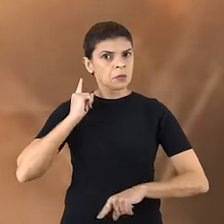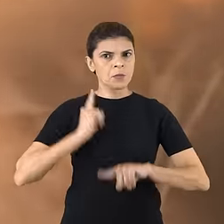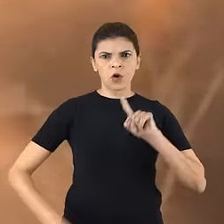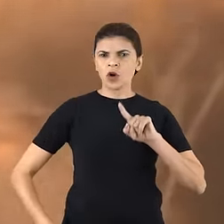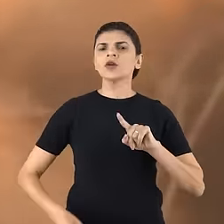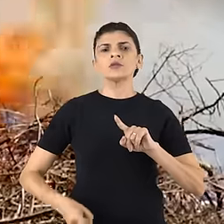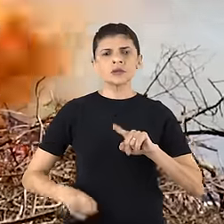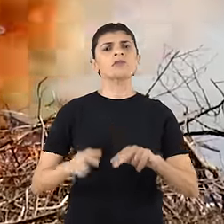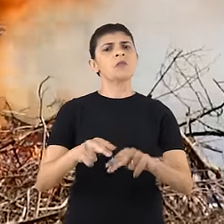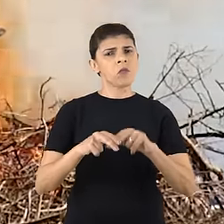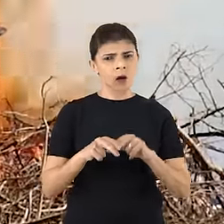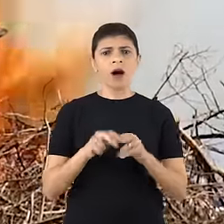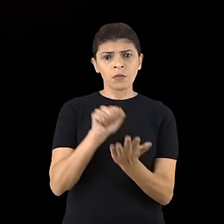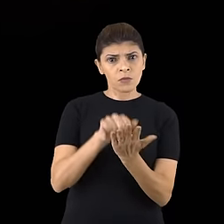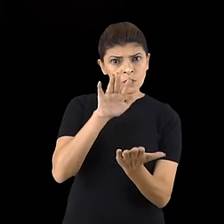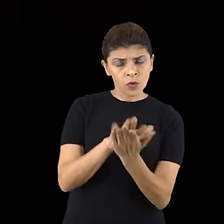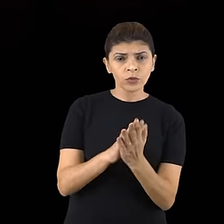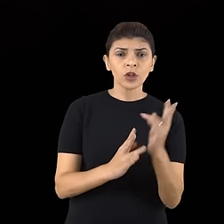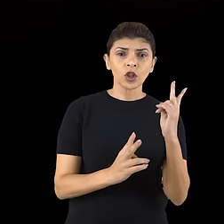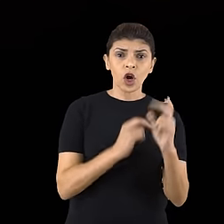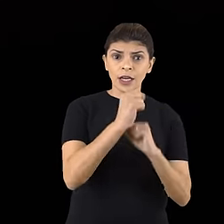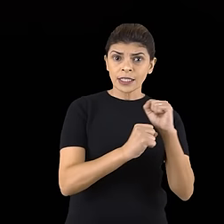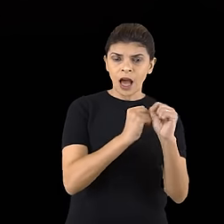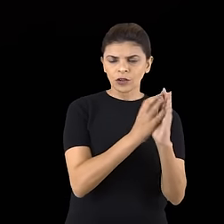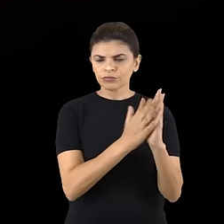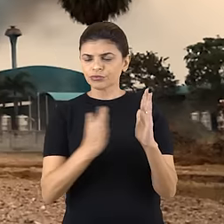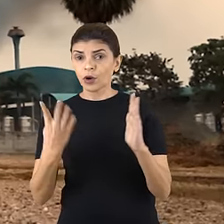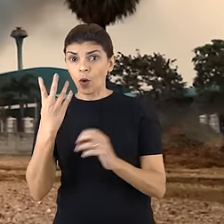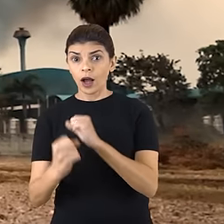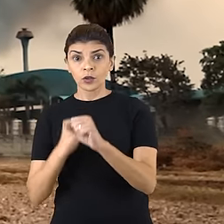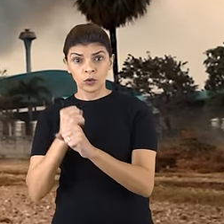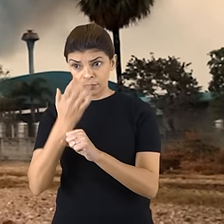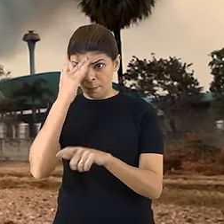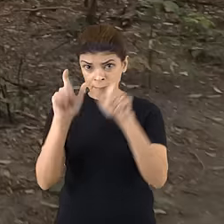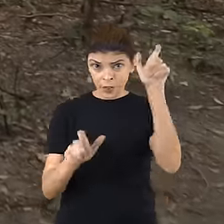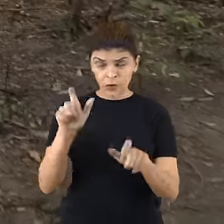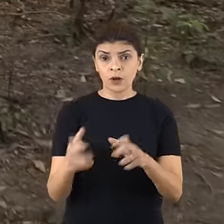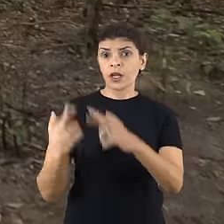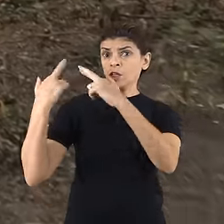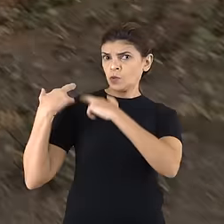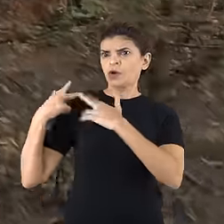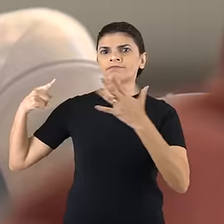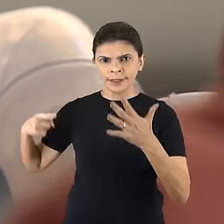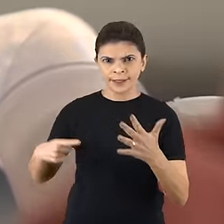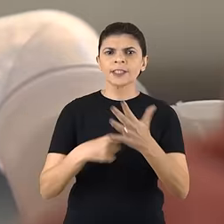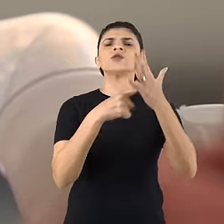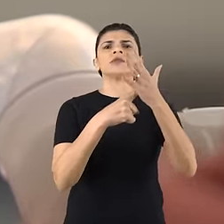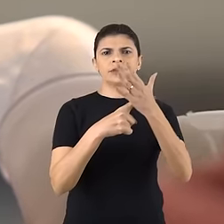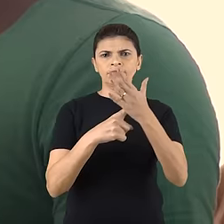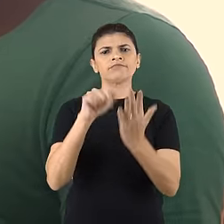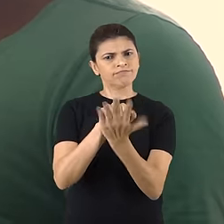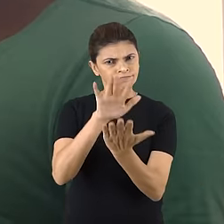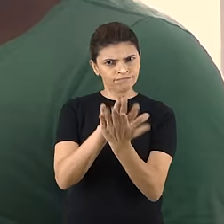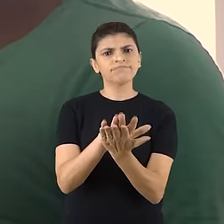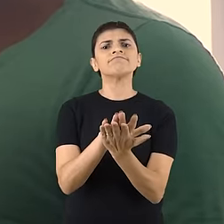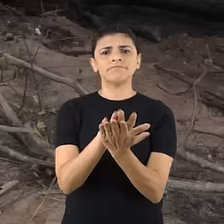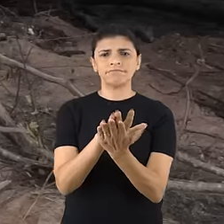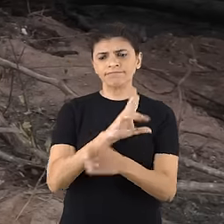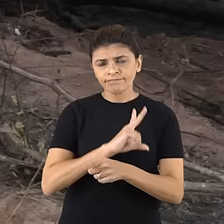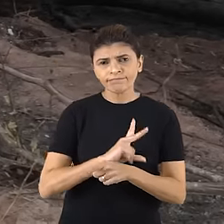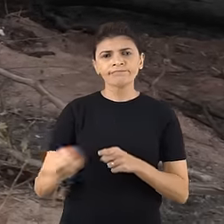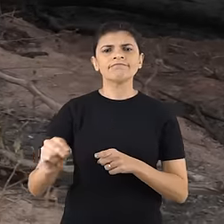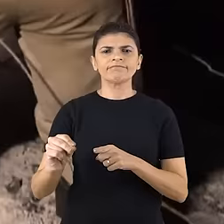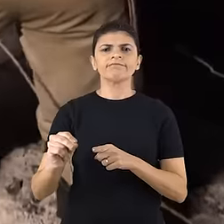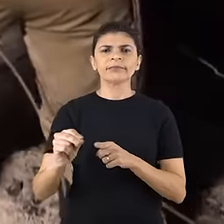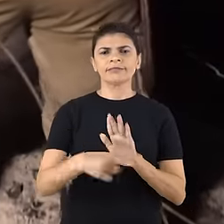prisão. Quase todos os incêndios têm causa humana e os responsáveis serão punidos. Denuncie.